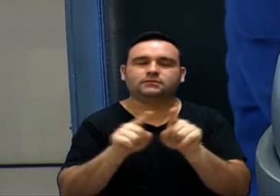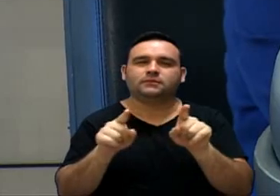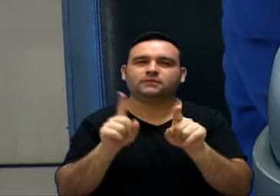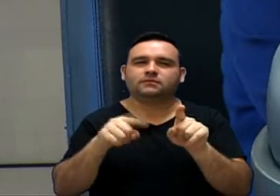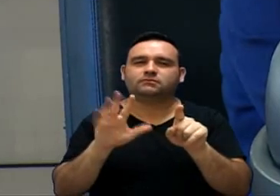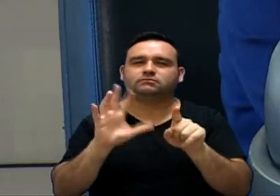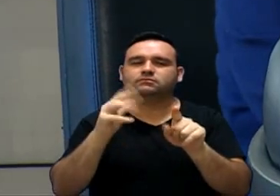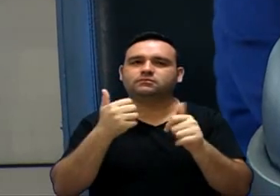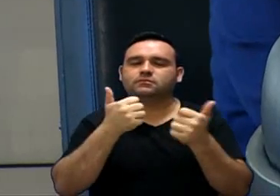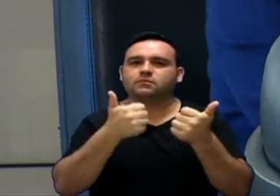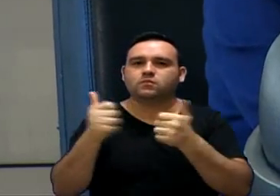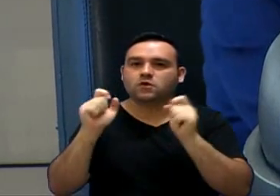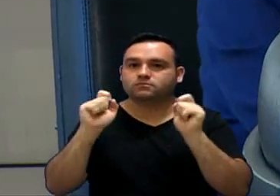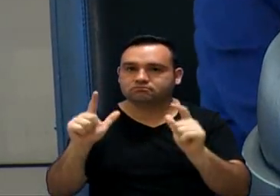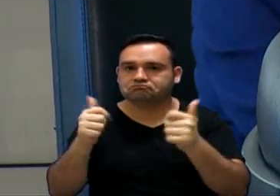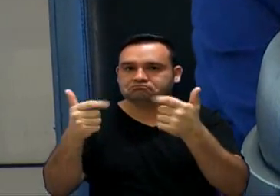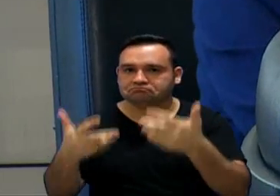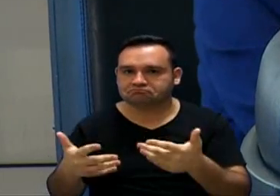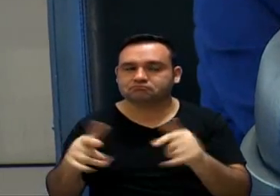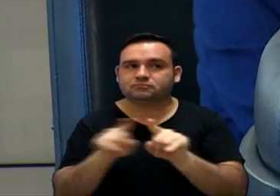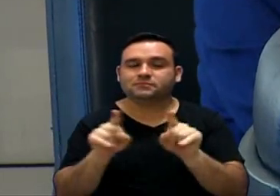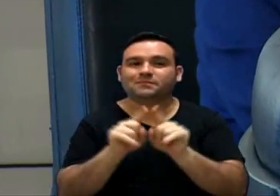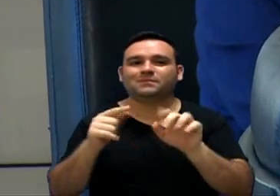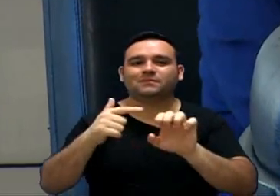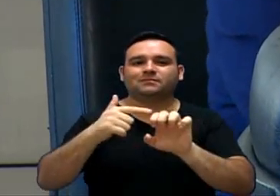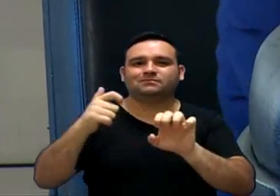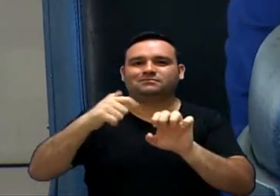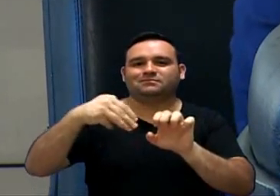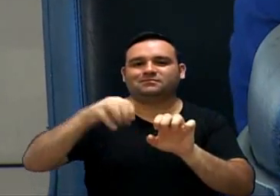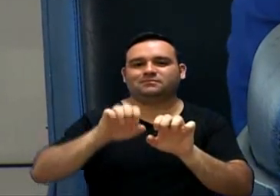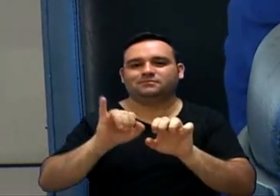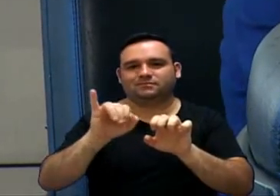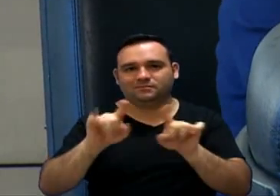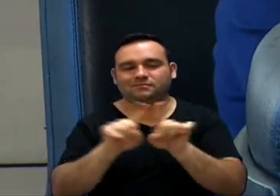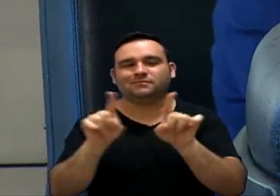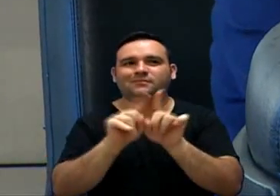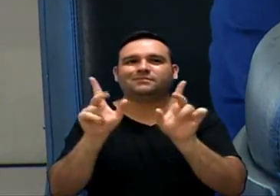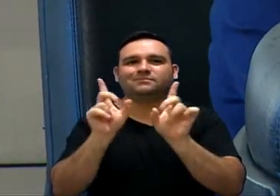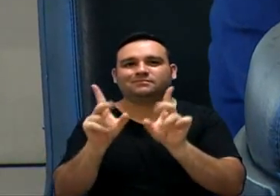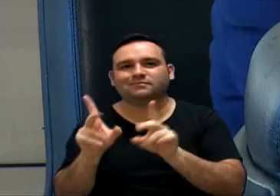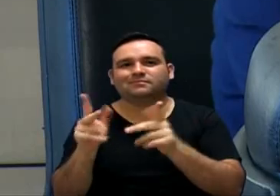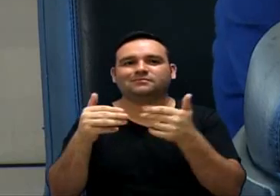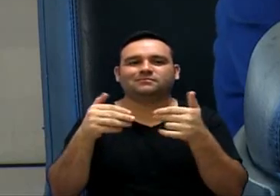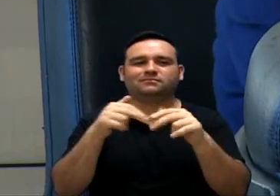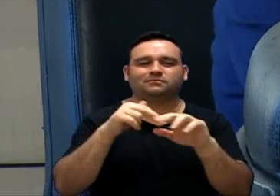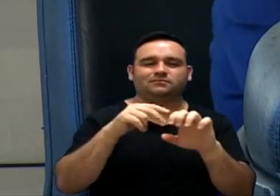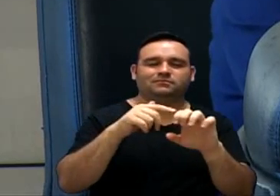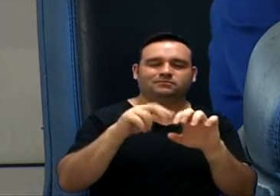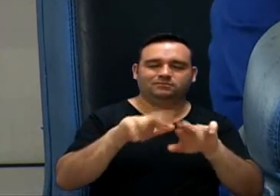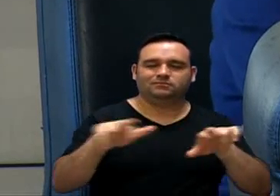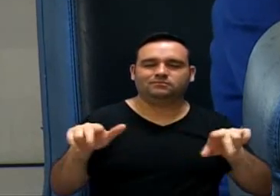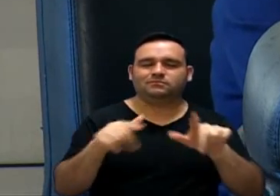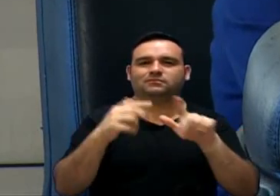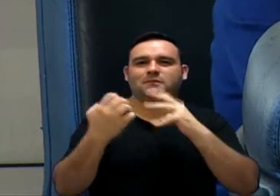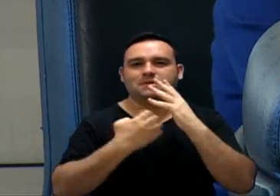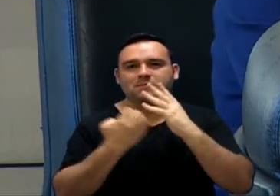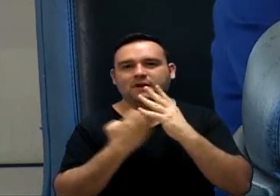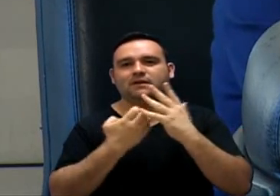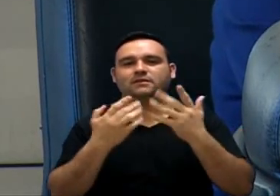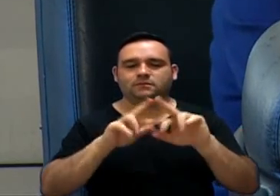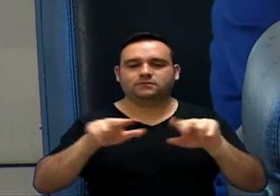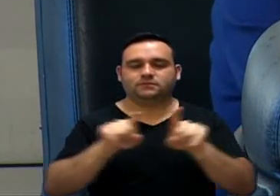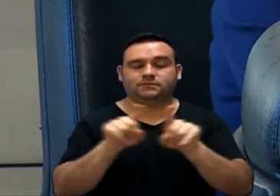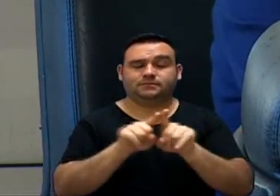é uma situação interessante que o senhor coloca aqui, os pequenos comerciantes, microempreendedores, empresas, as